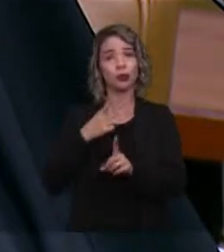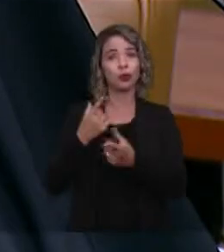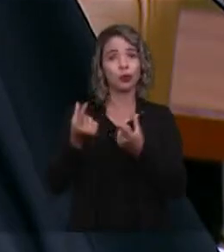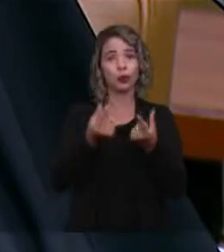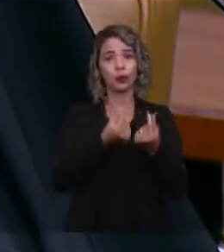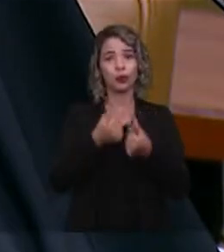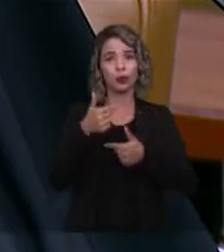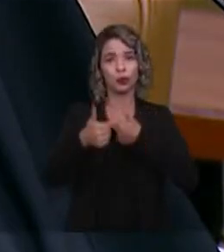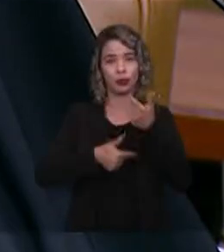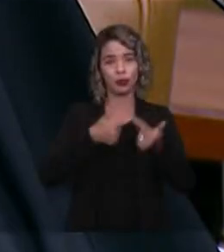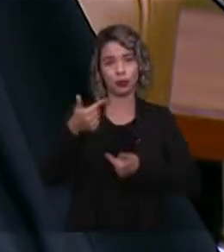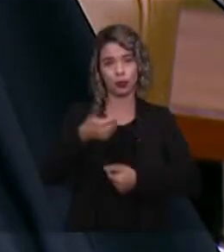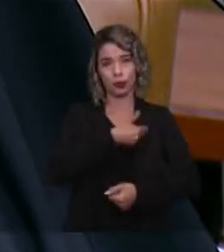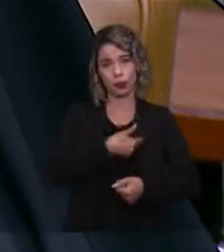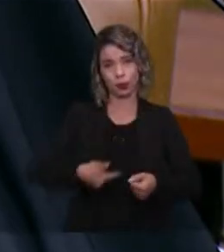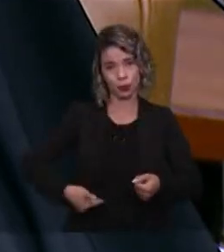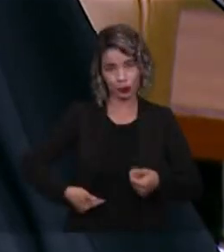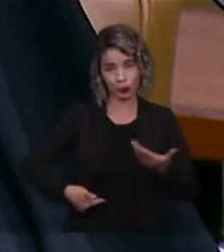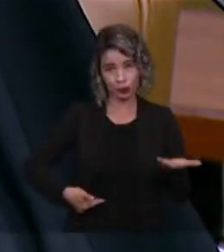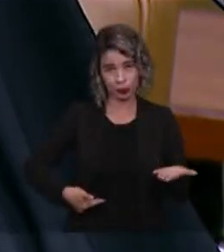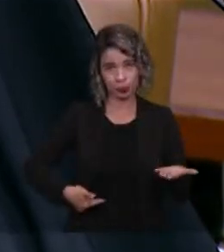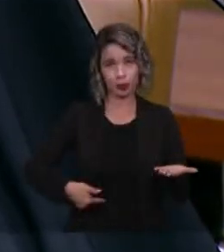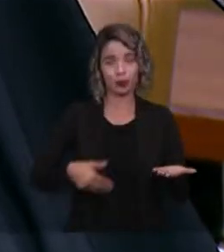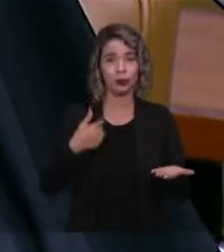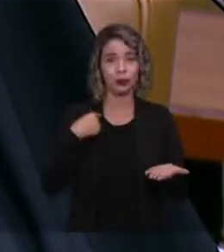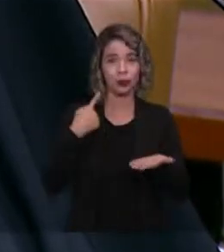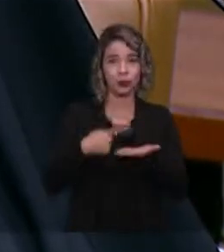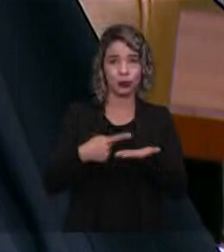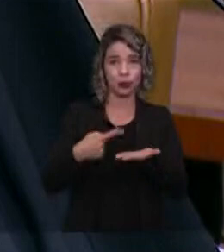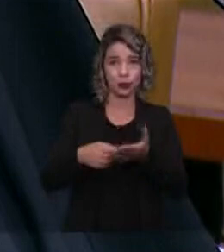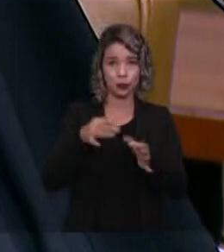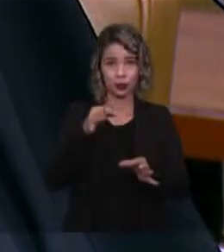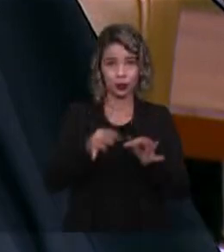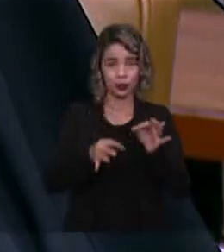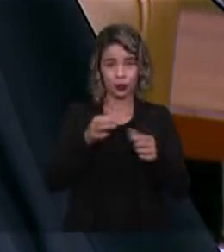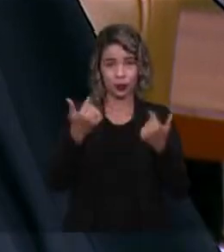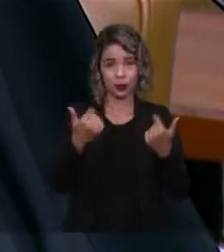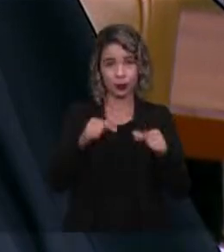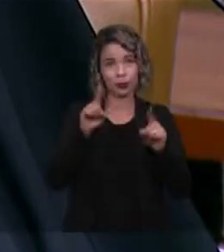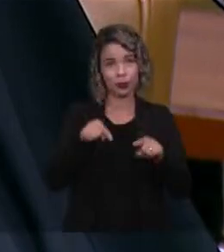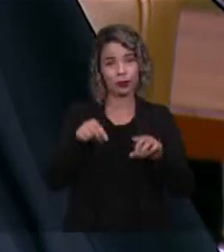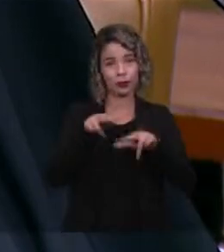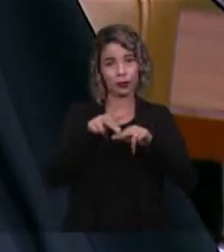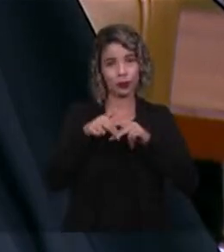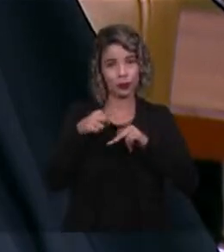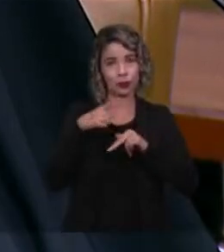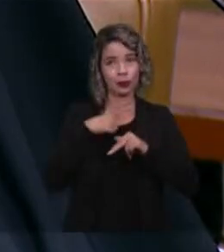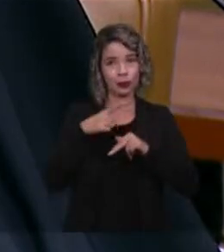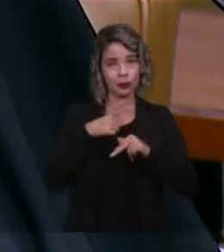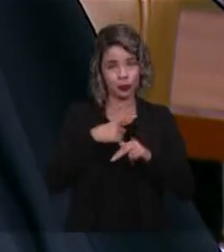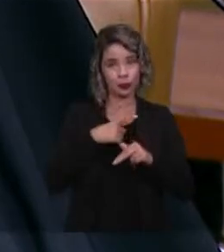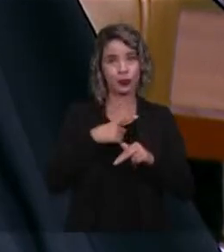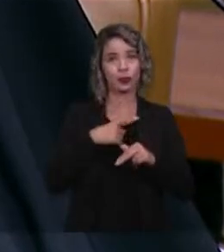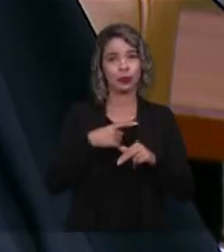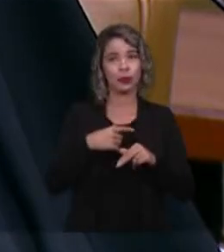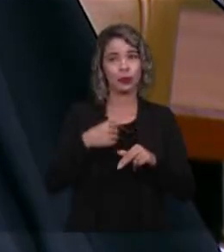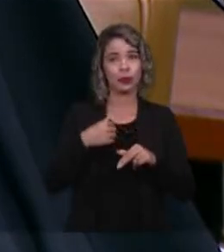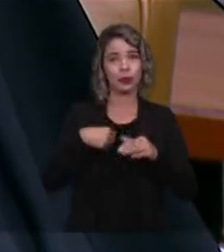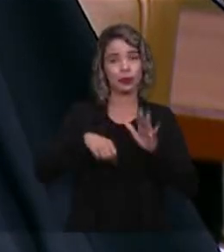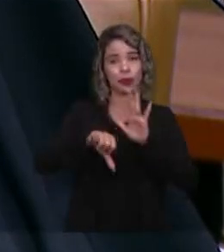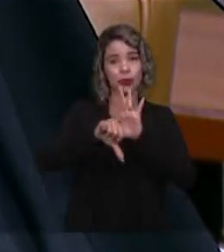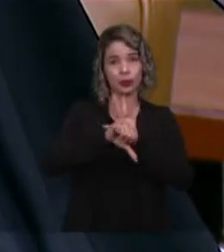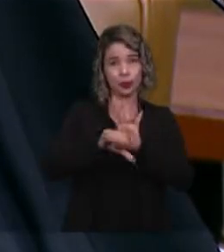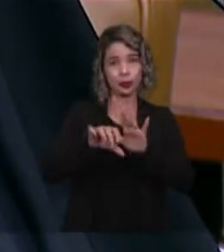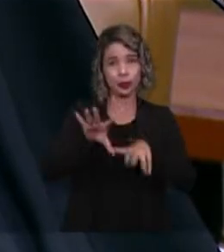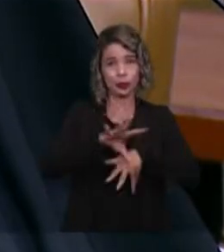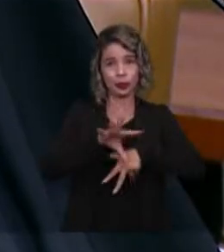remunerar o exercício da função por parte do servidor. O pacto do injusto, elemento fundamental do delito de corrupção, só se completa com a